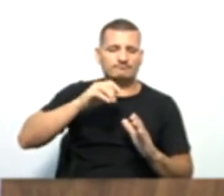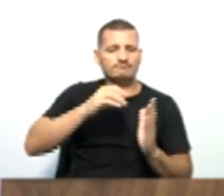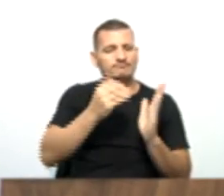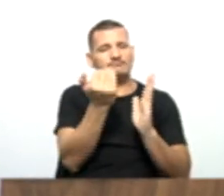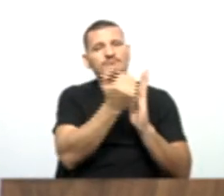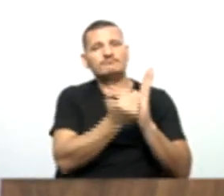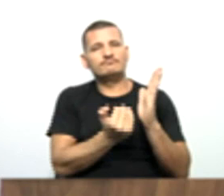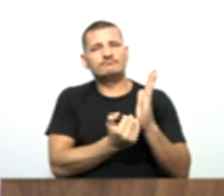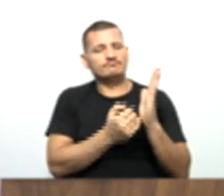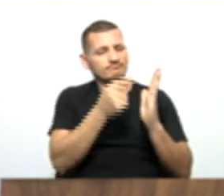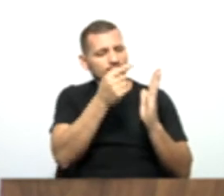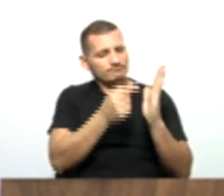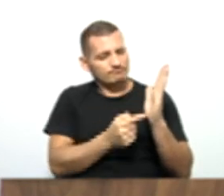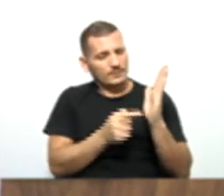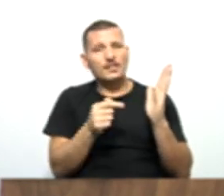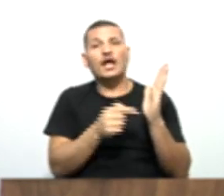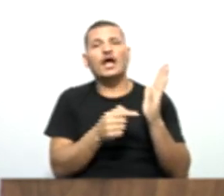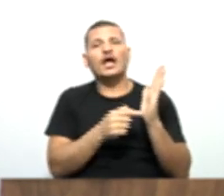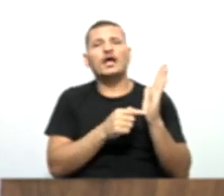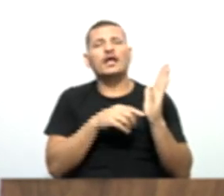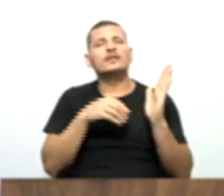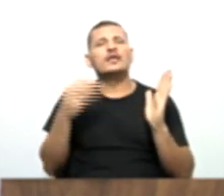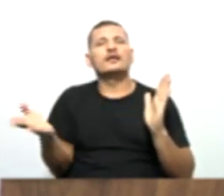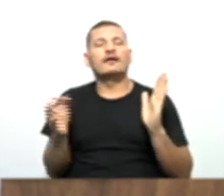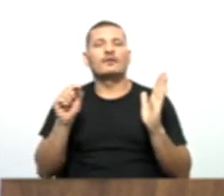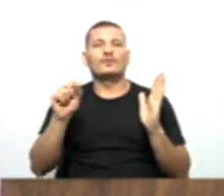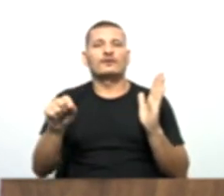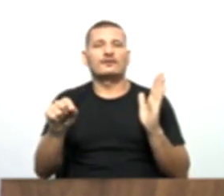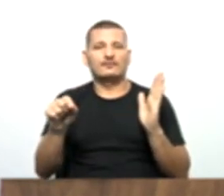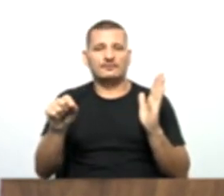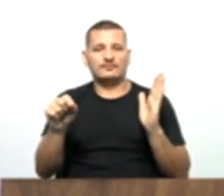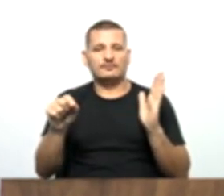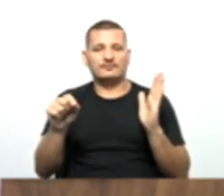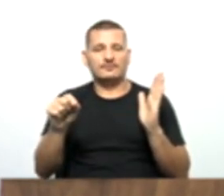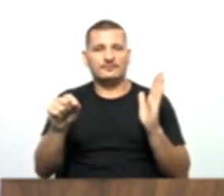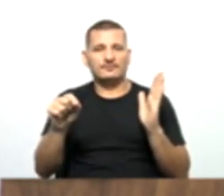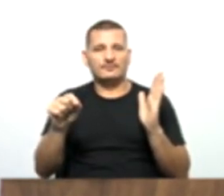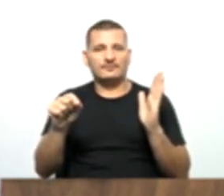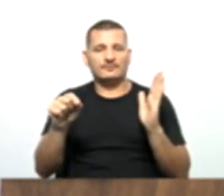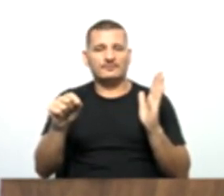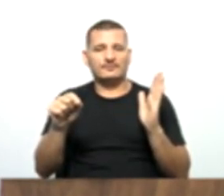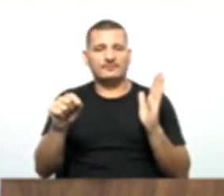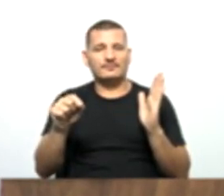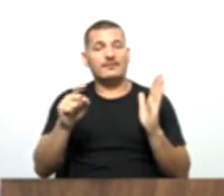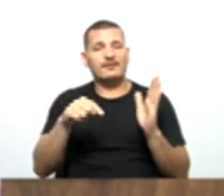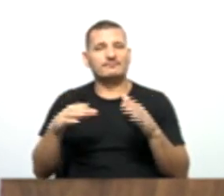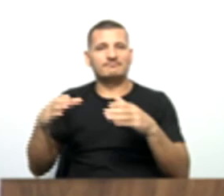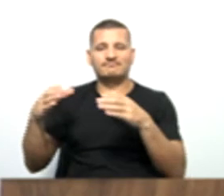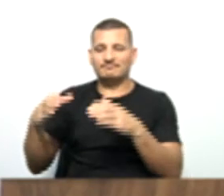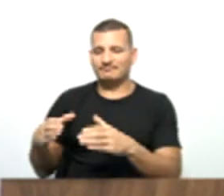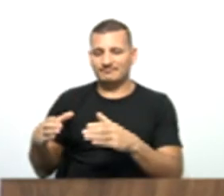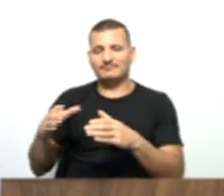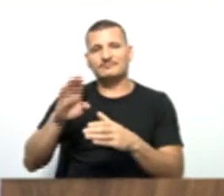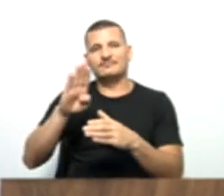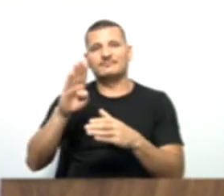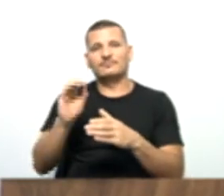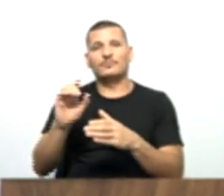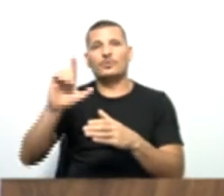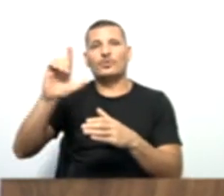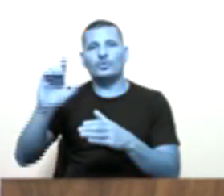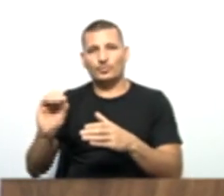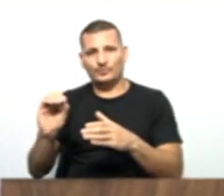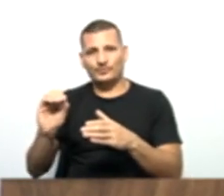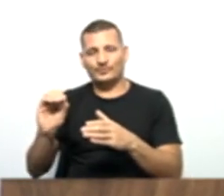receita? Qual é o produto que você vai entregar lá no finalizado? Será exatamente o bolo. A receita,